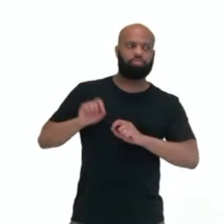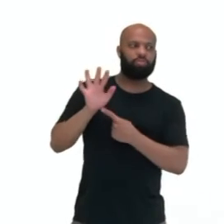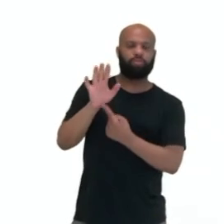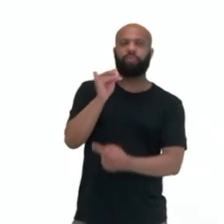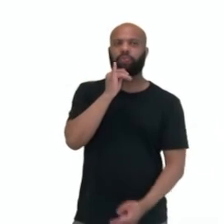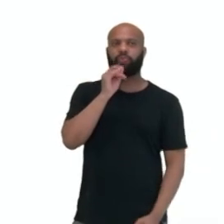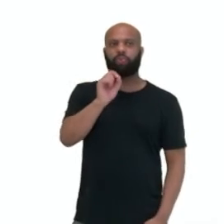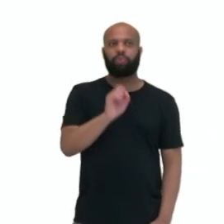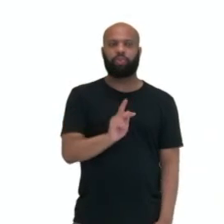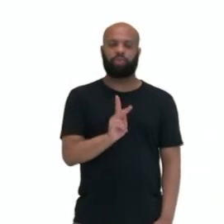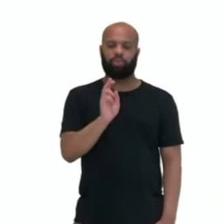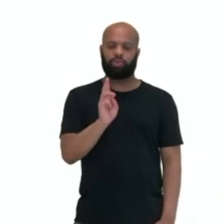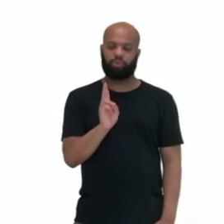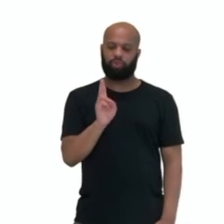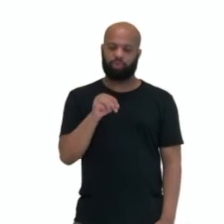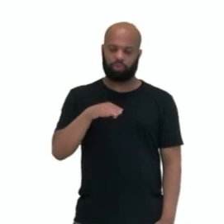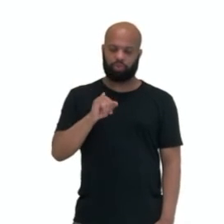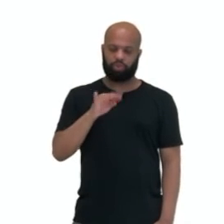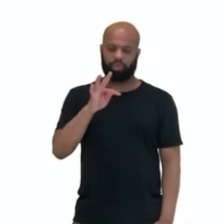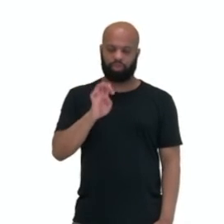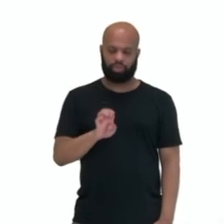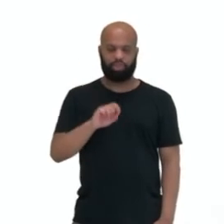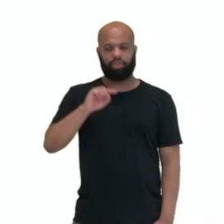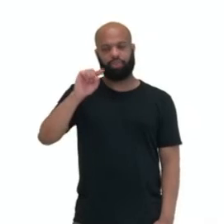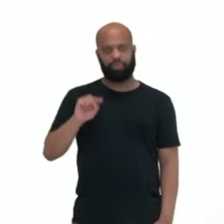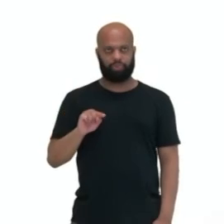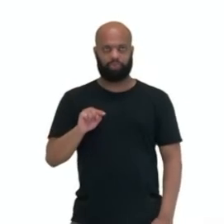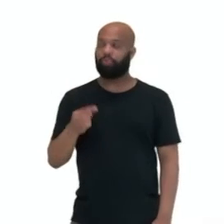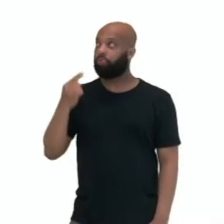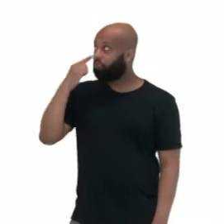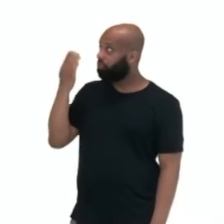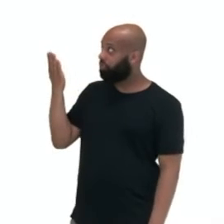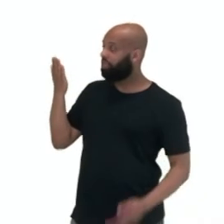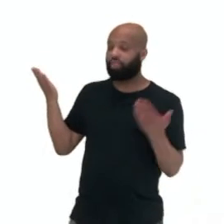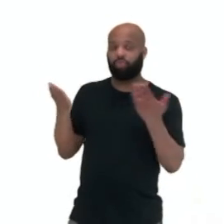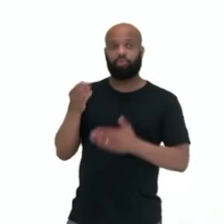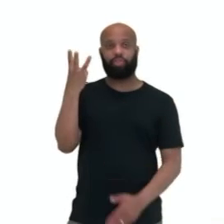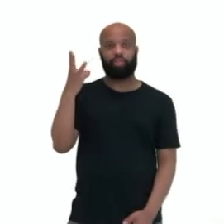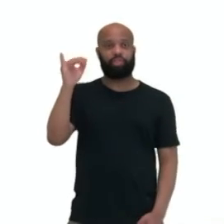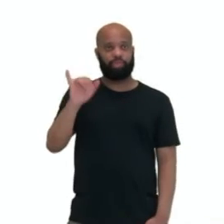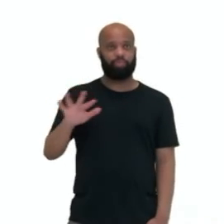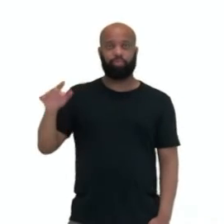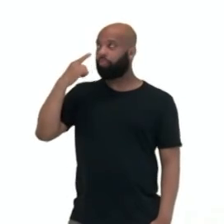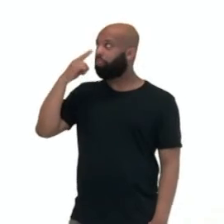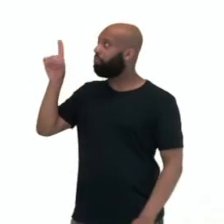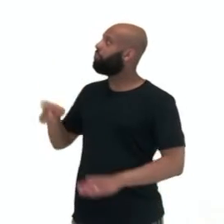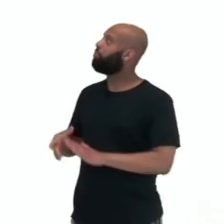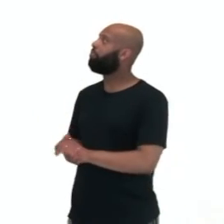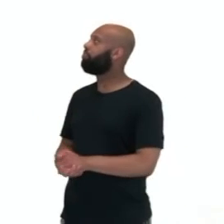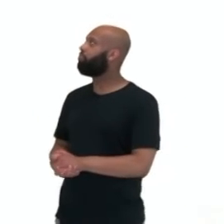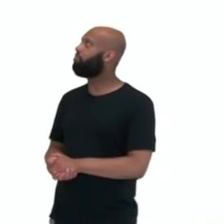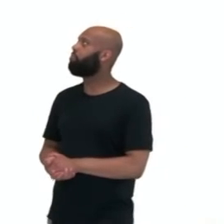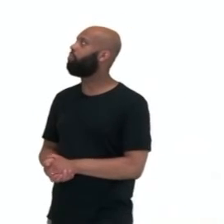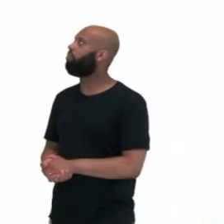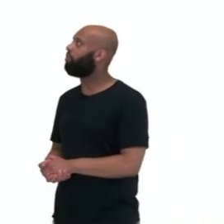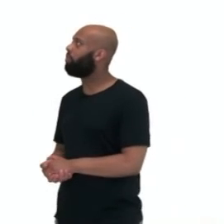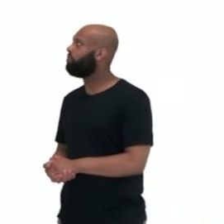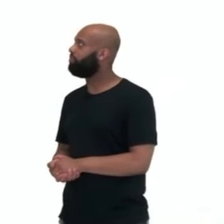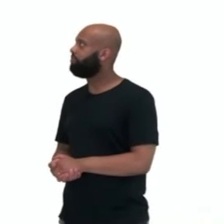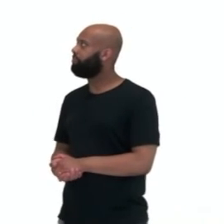o que é o comitê, como que é feito o comitê. Observem lá as 3 imagens, dá um tempinho para vocês observarem.